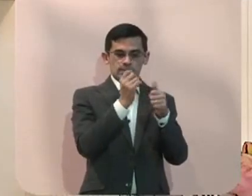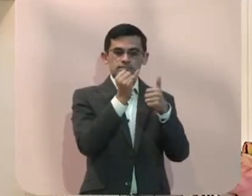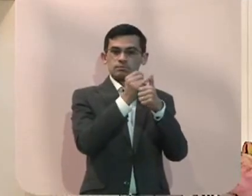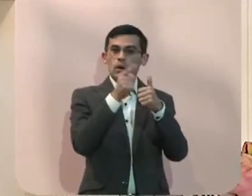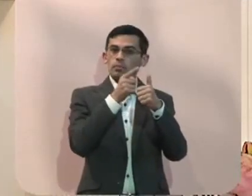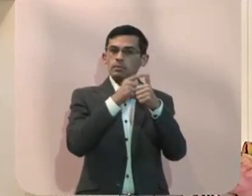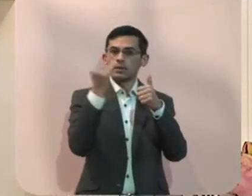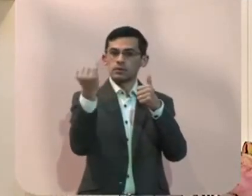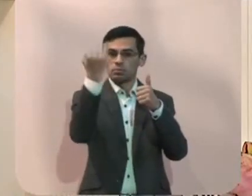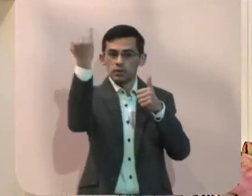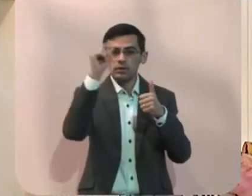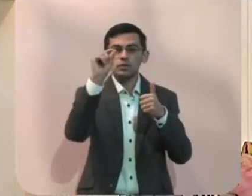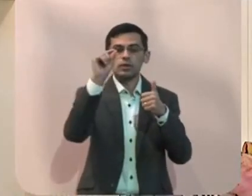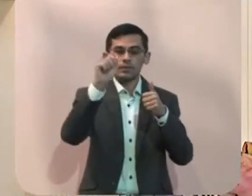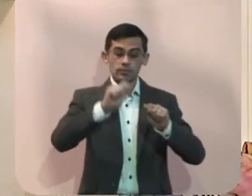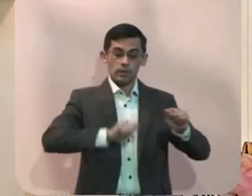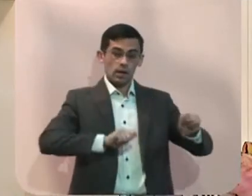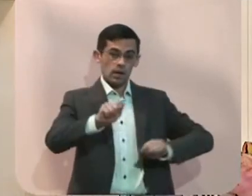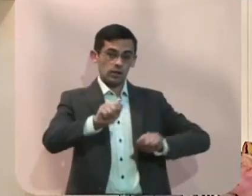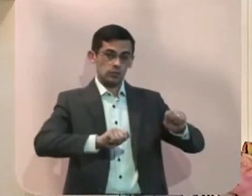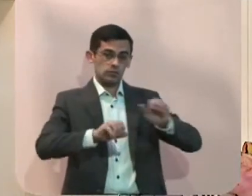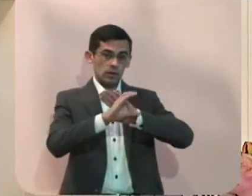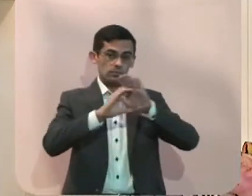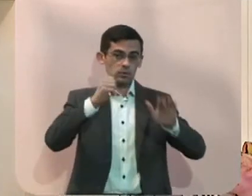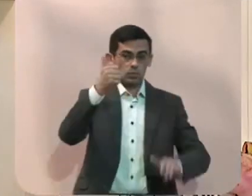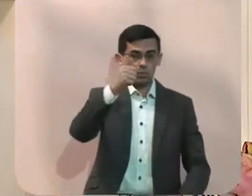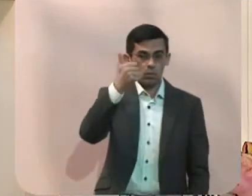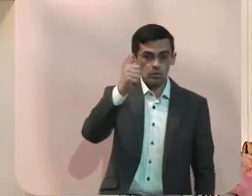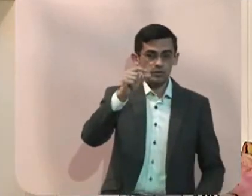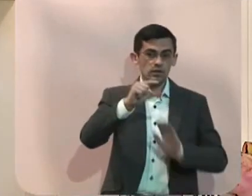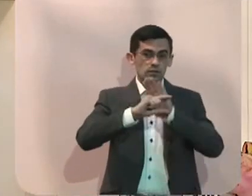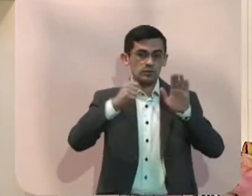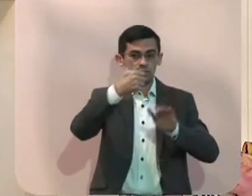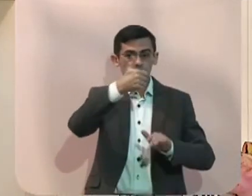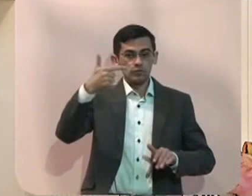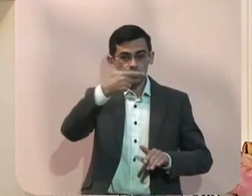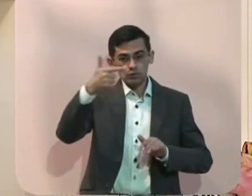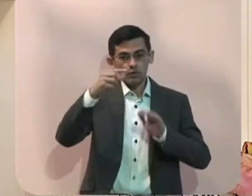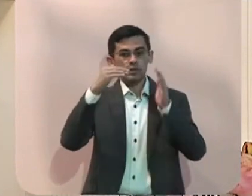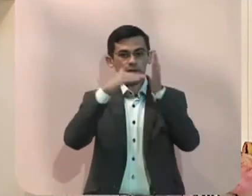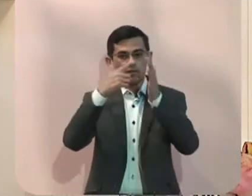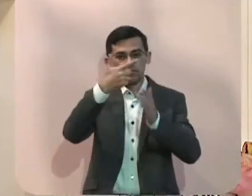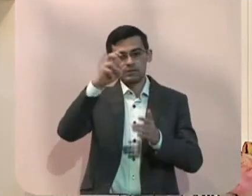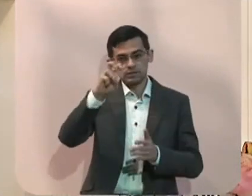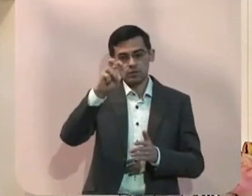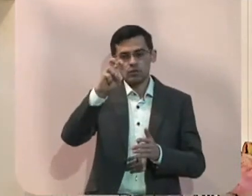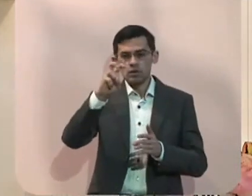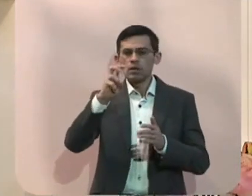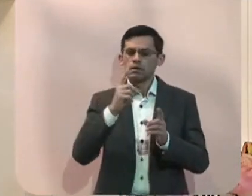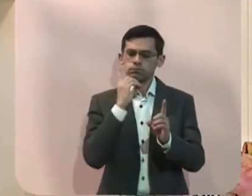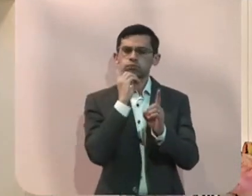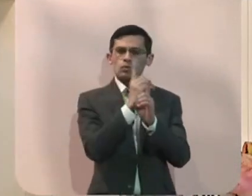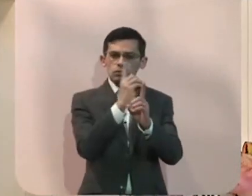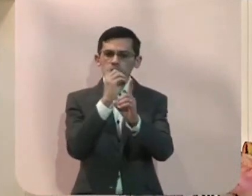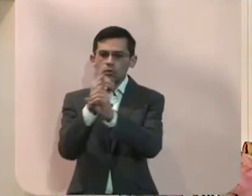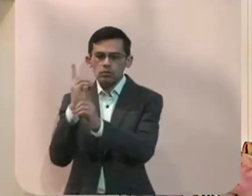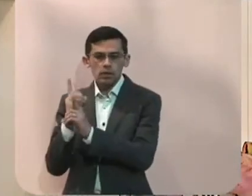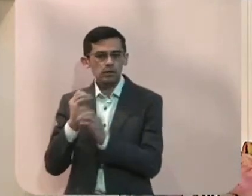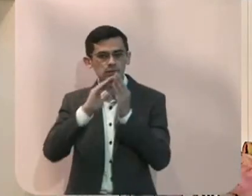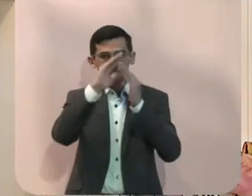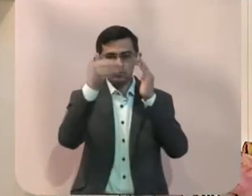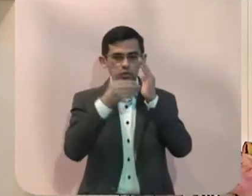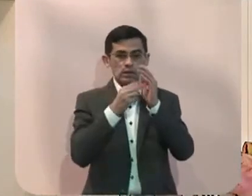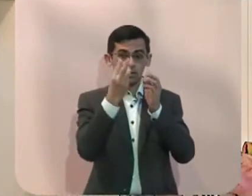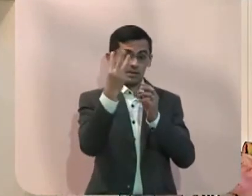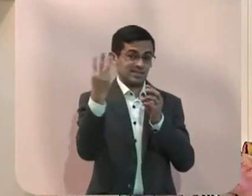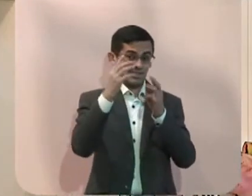de relevância em Atos 11, 22 a 25. Na verdade, eu vou encontrar em cada uma dessas